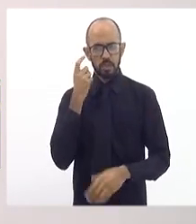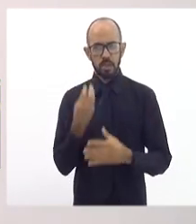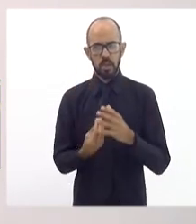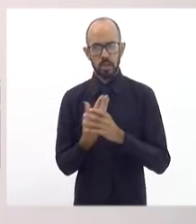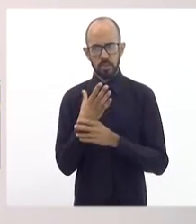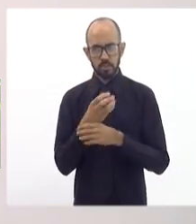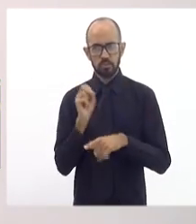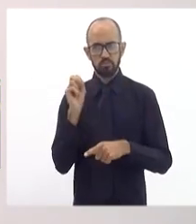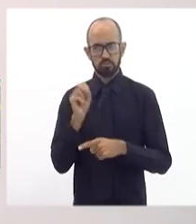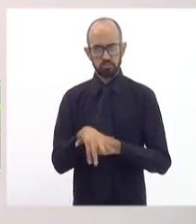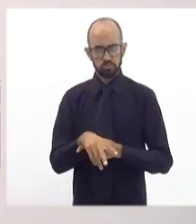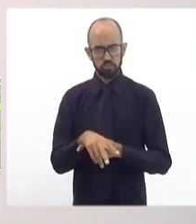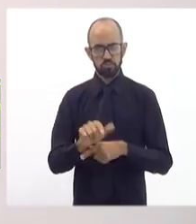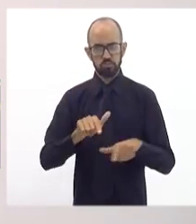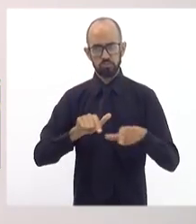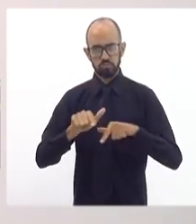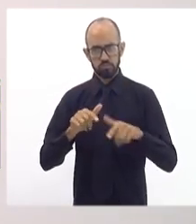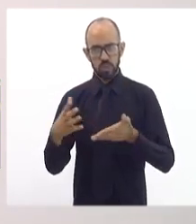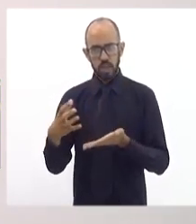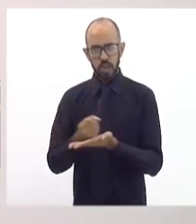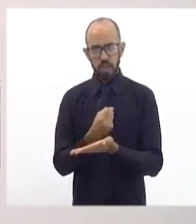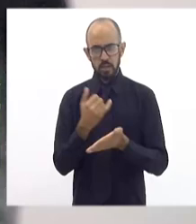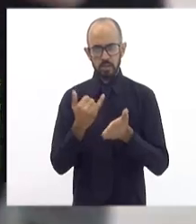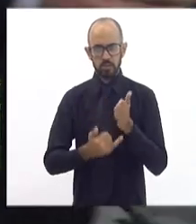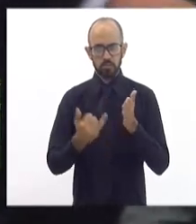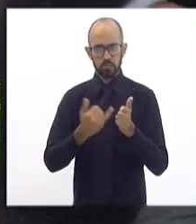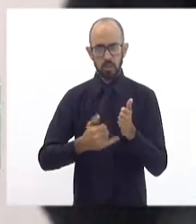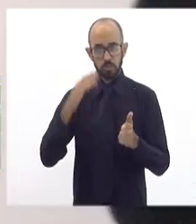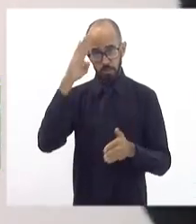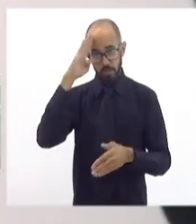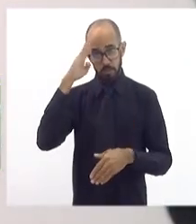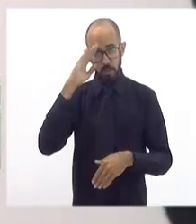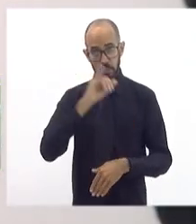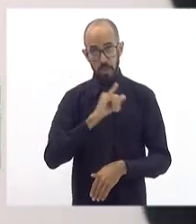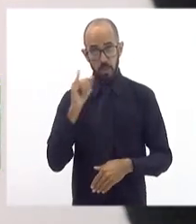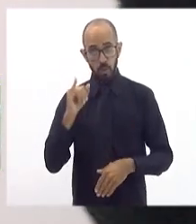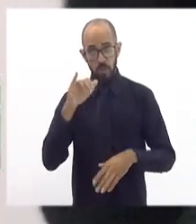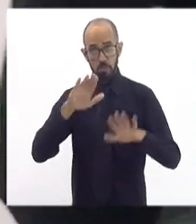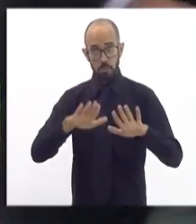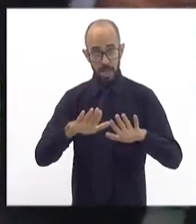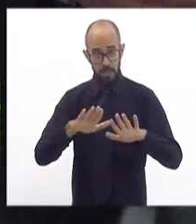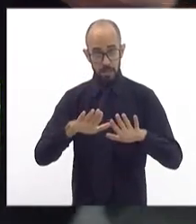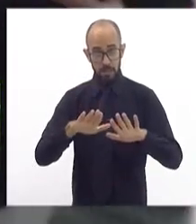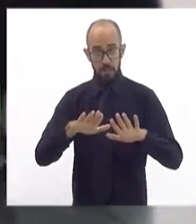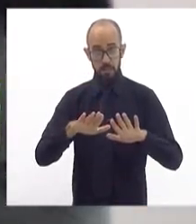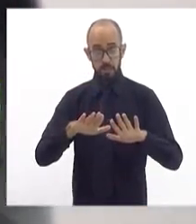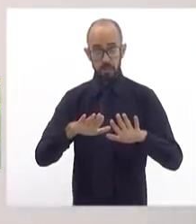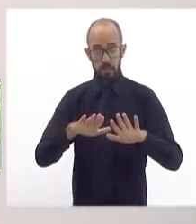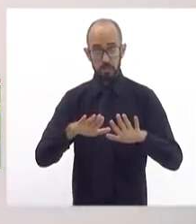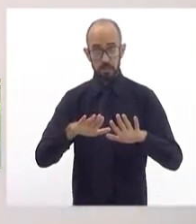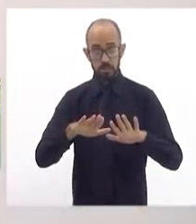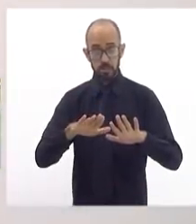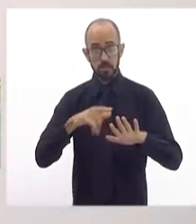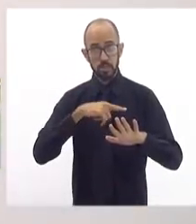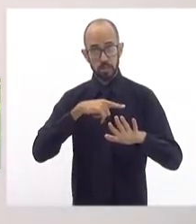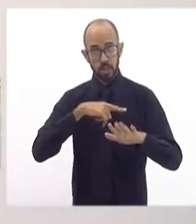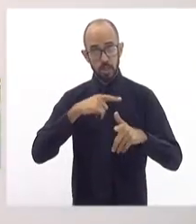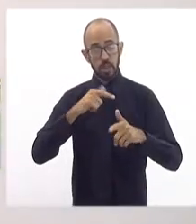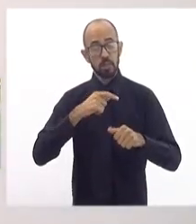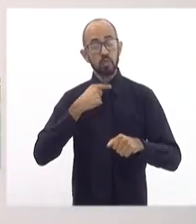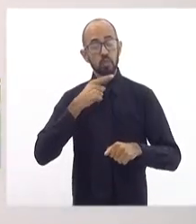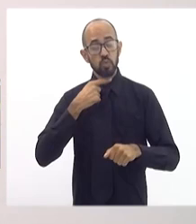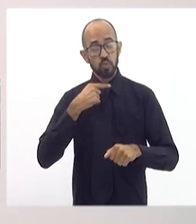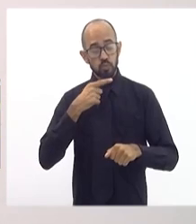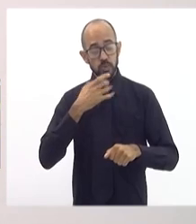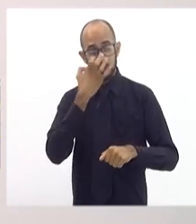de emprego na arrecadação de impostos principalmente para Itaguaí mas a gente tem sérios questionamentos